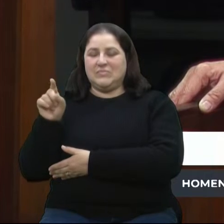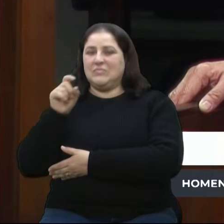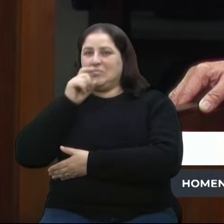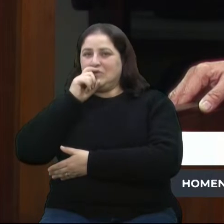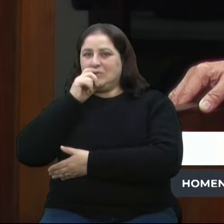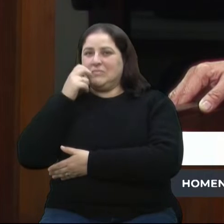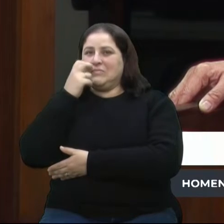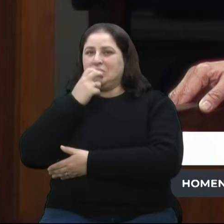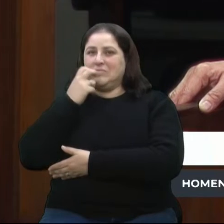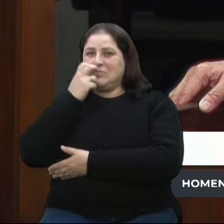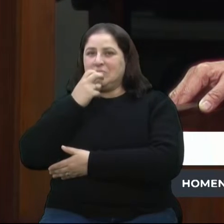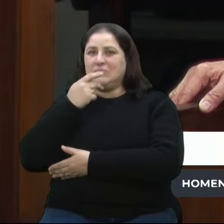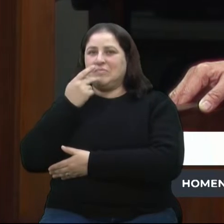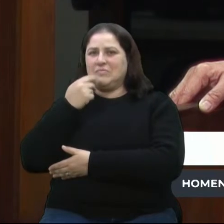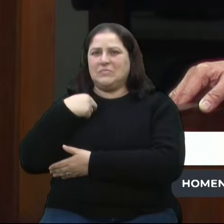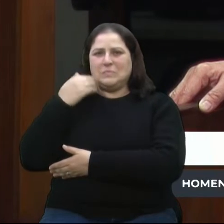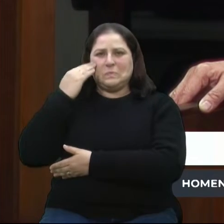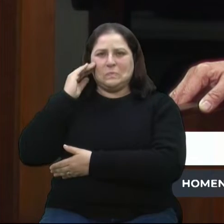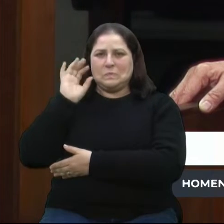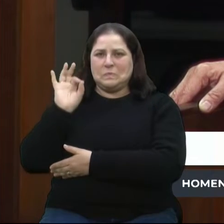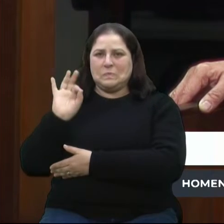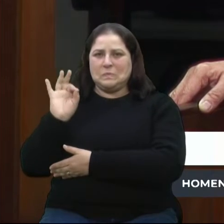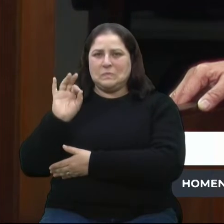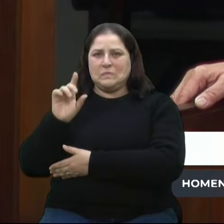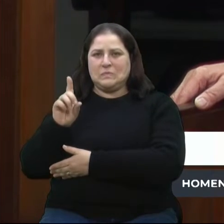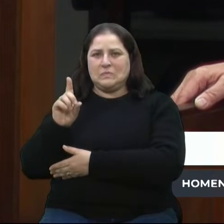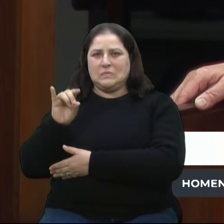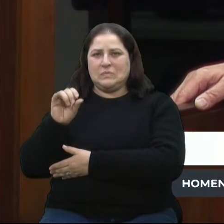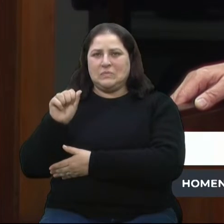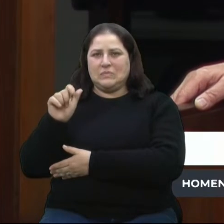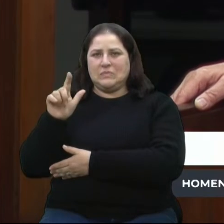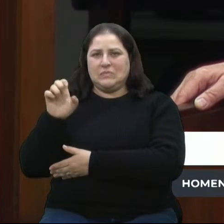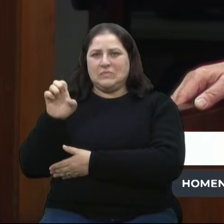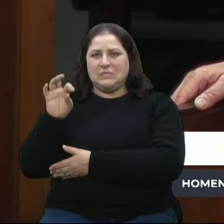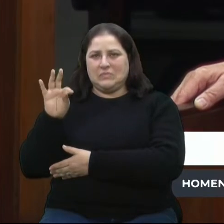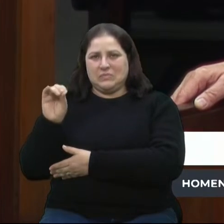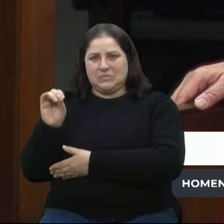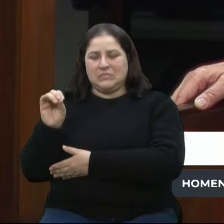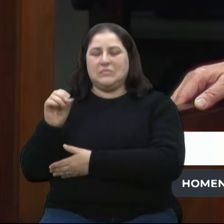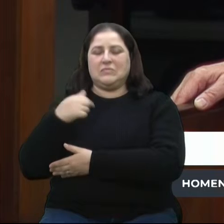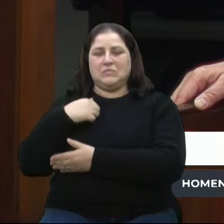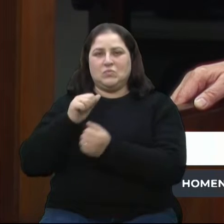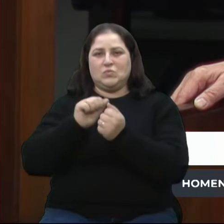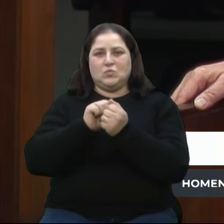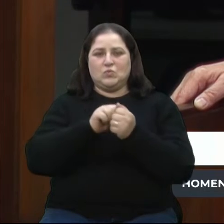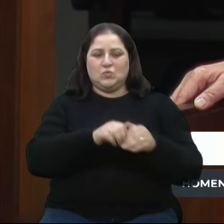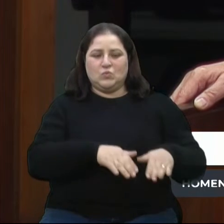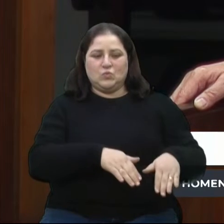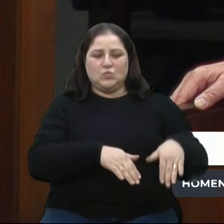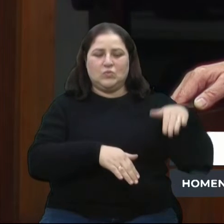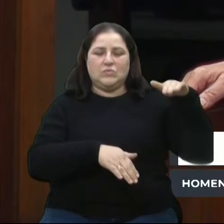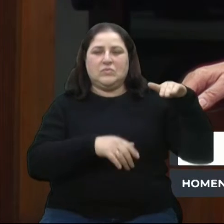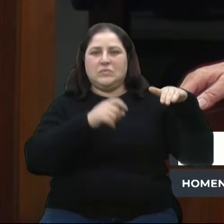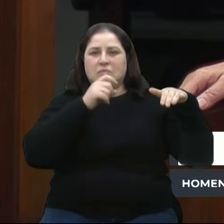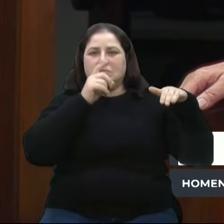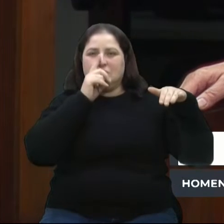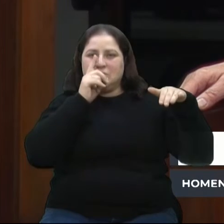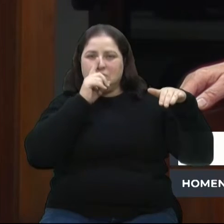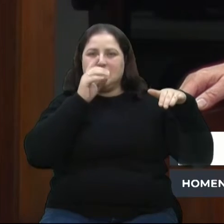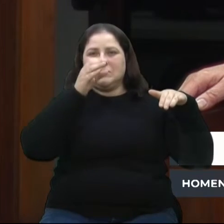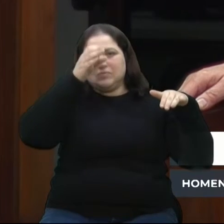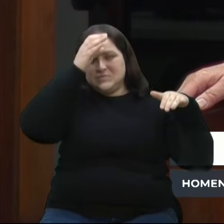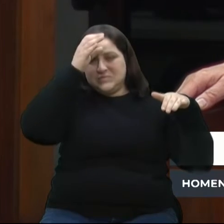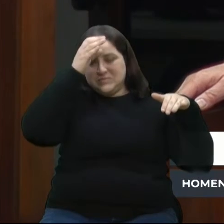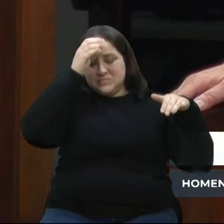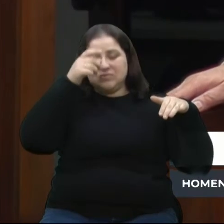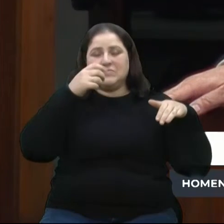que falava o dialeto vêneto, que me orgulha muito. E tive uma bela convivência. Eu vou contar